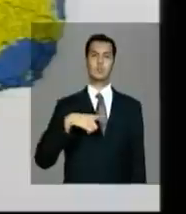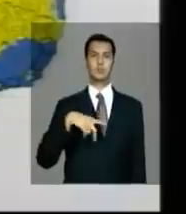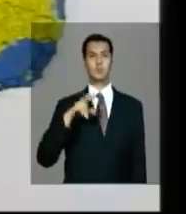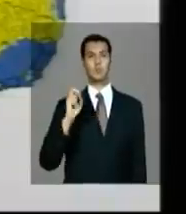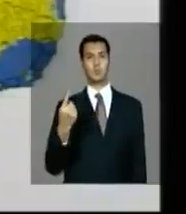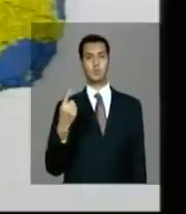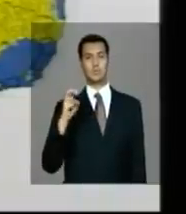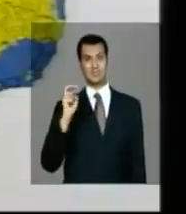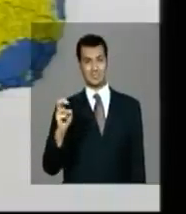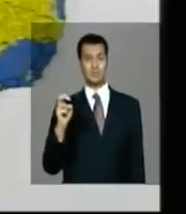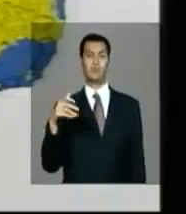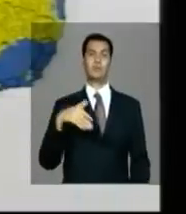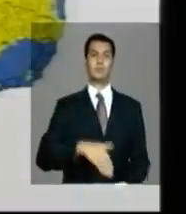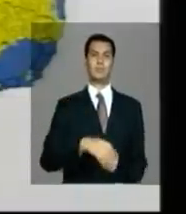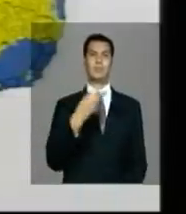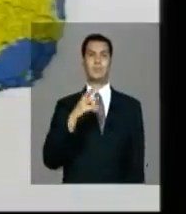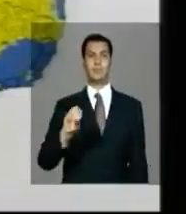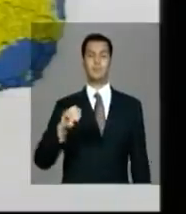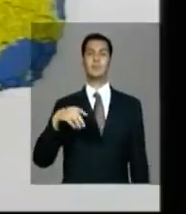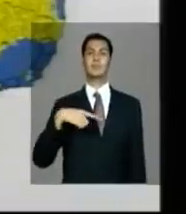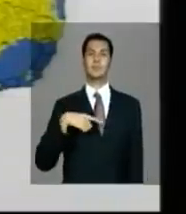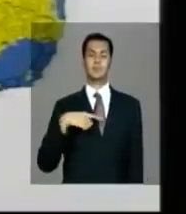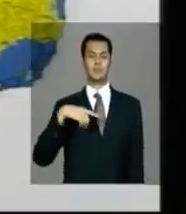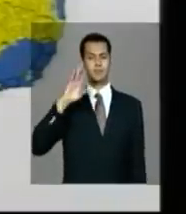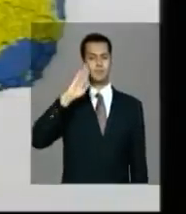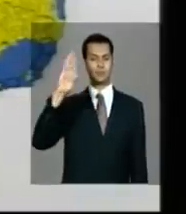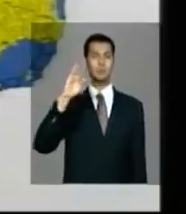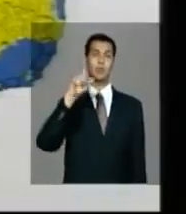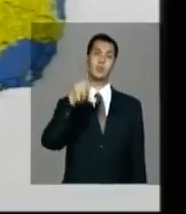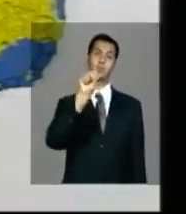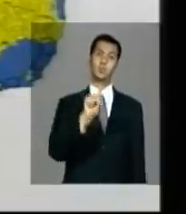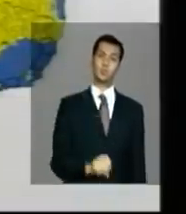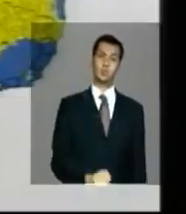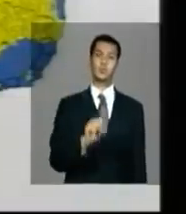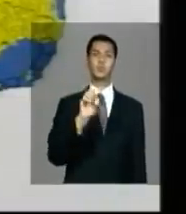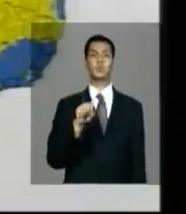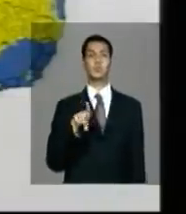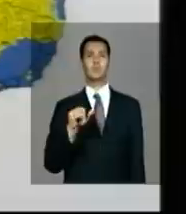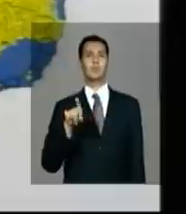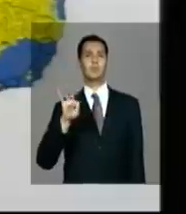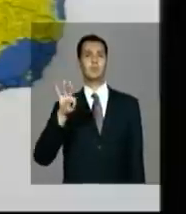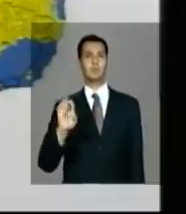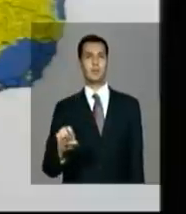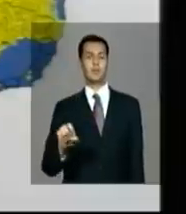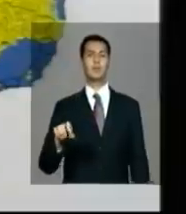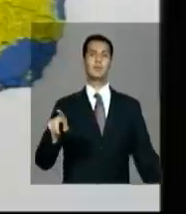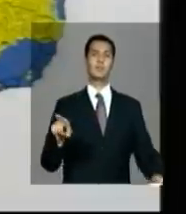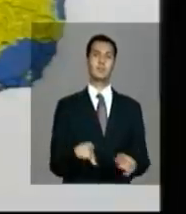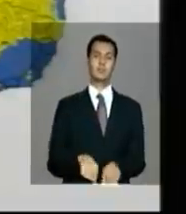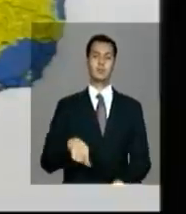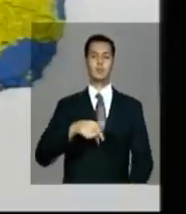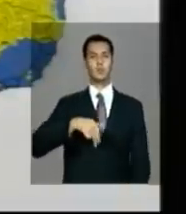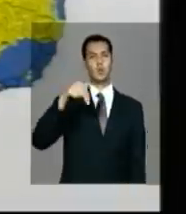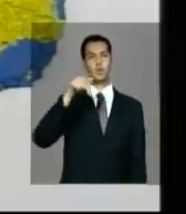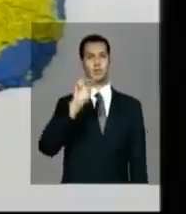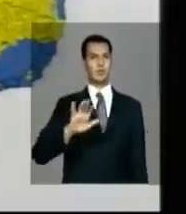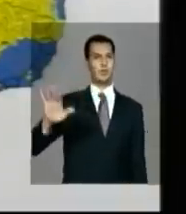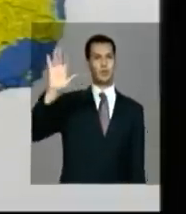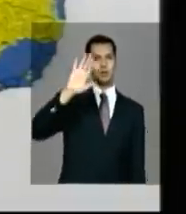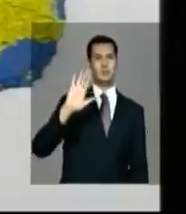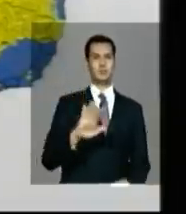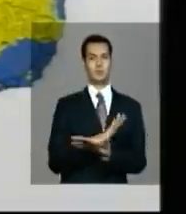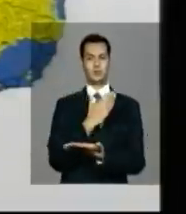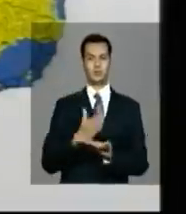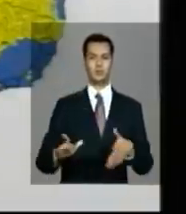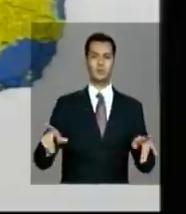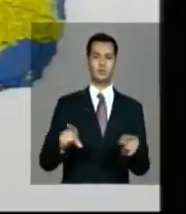ha nesse intervalo pegam predominantemente o sul do país o Sudeste regiões do nordeste tá e uma